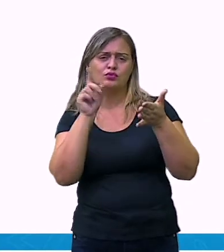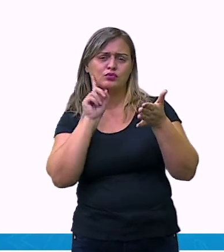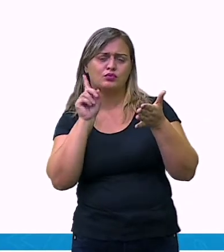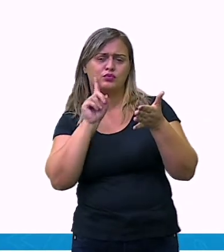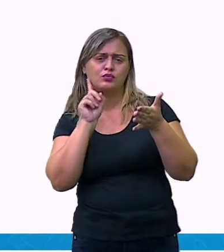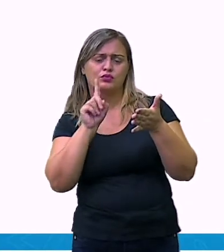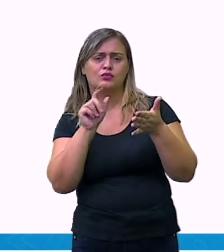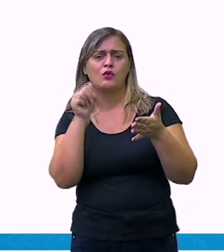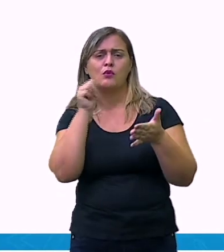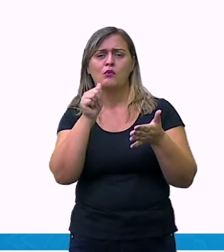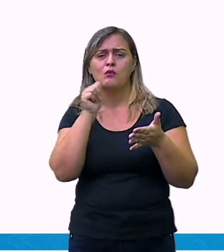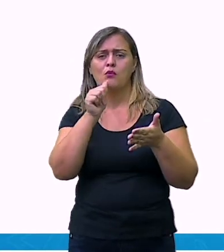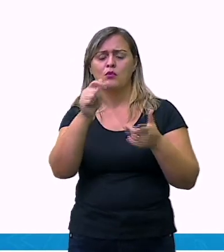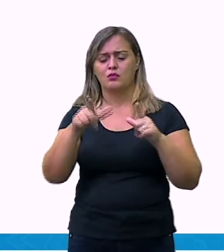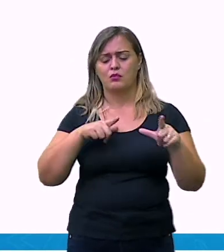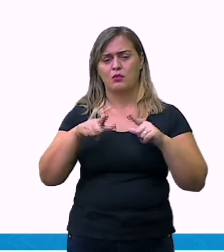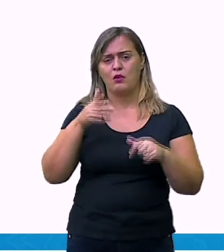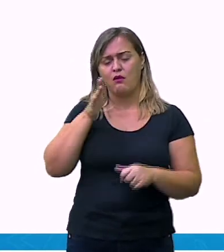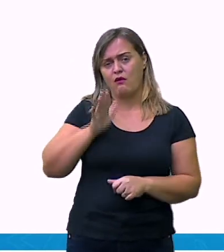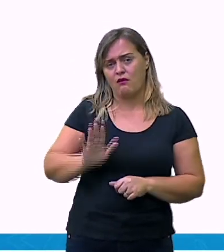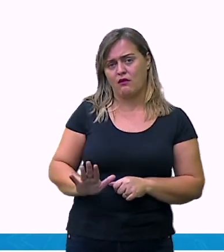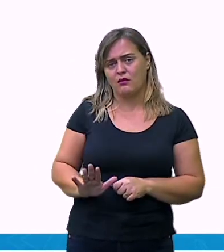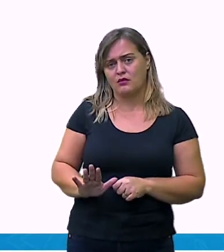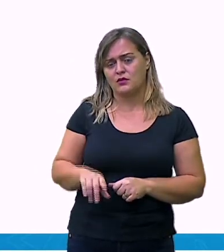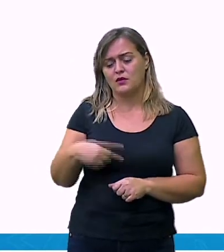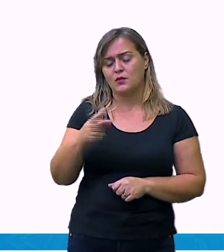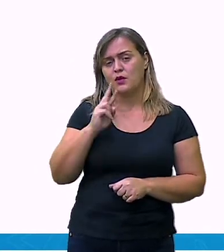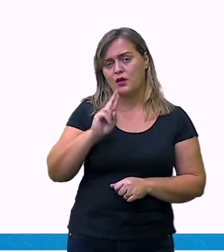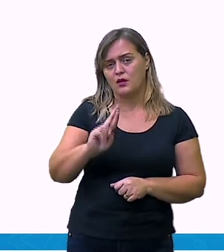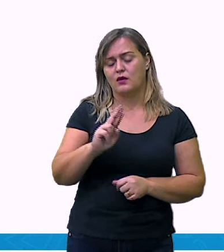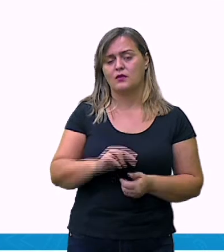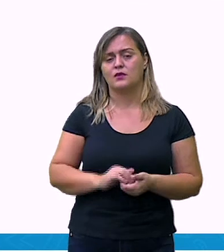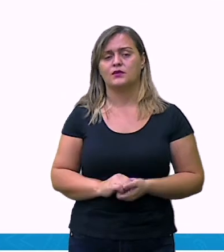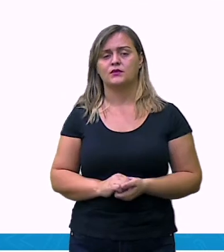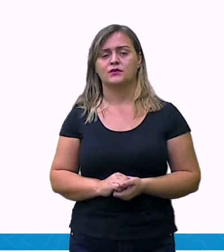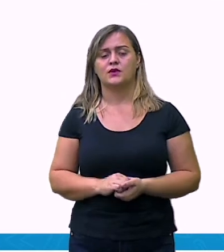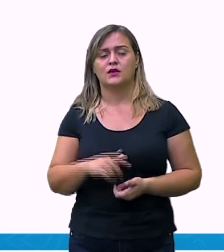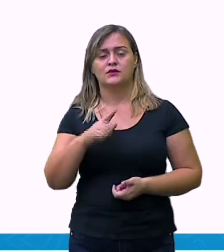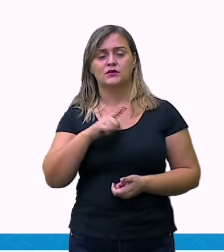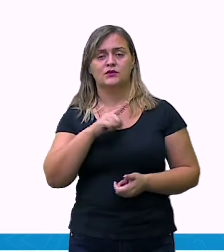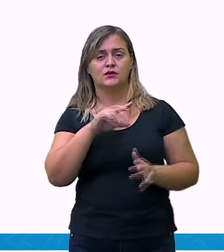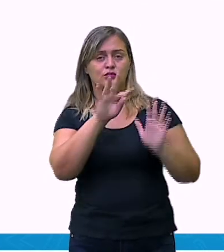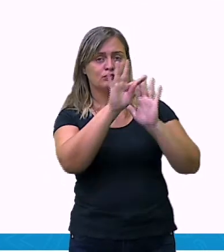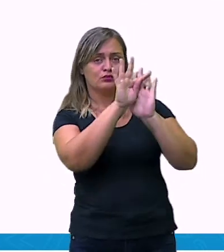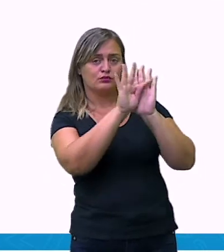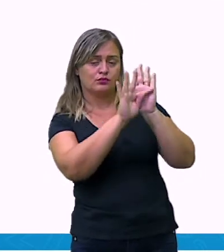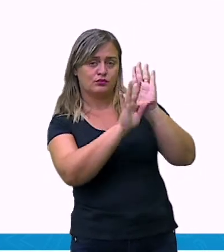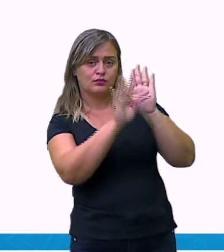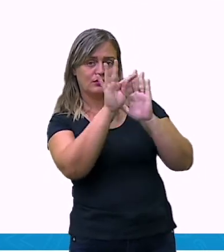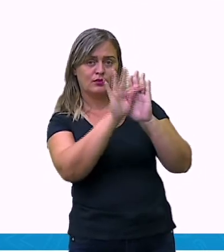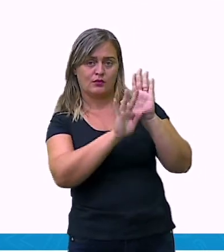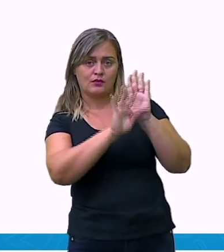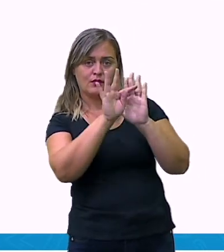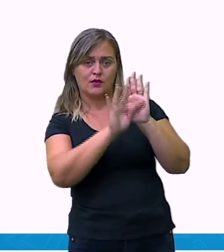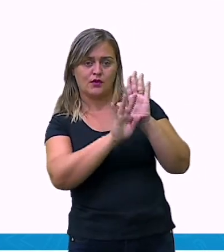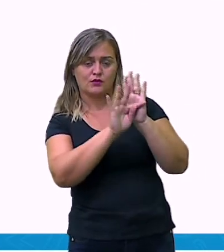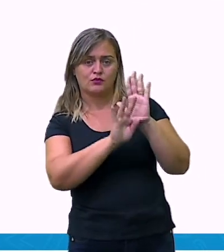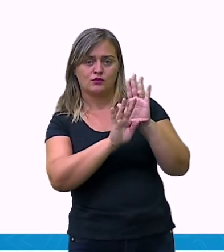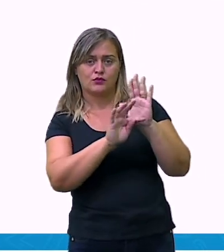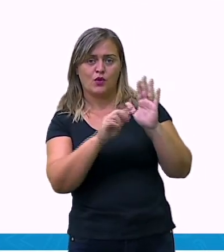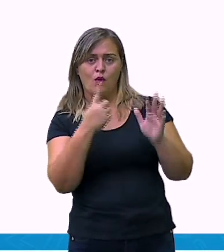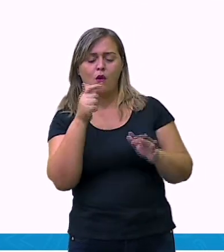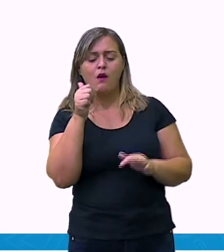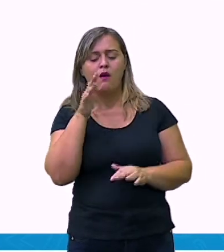infantil e depois responda as perguntas. Então, aqui nós temos um pedacinho de um diário de uma